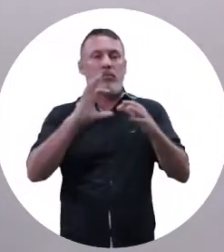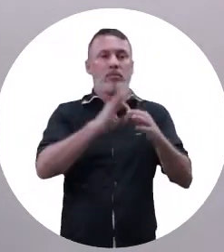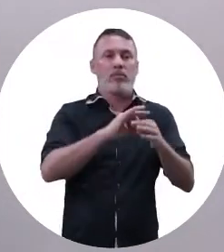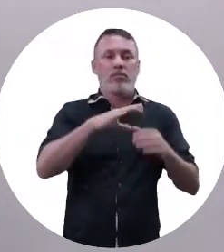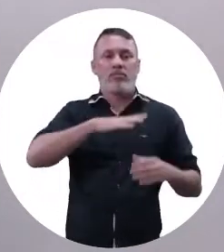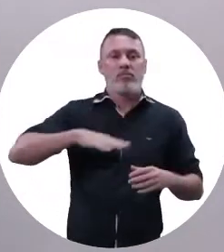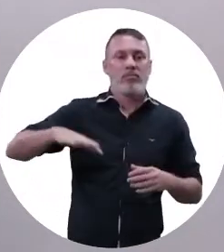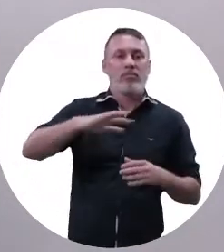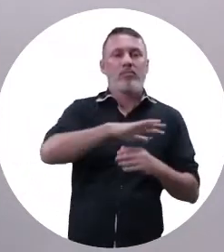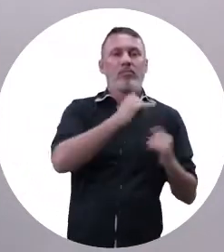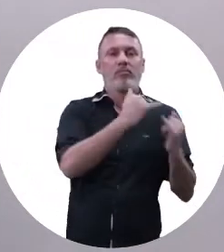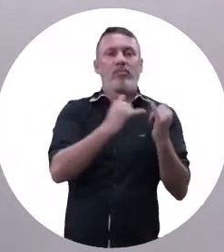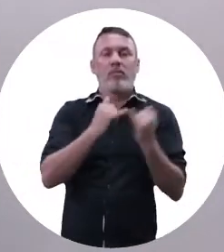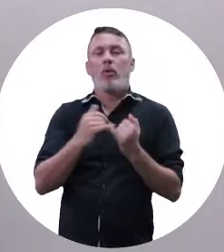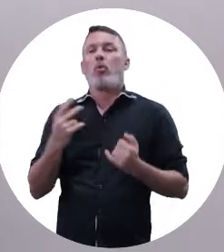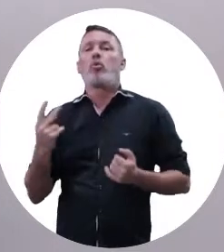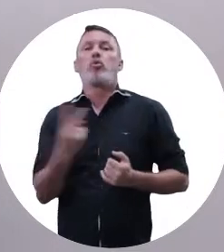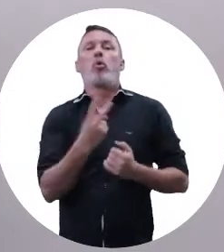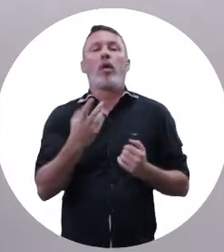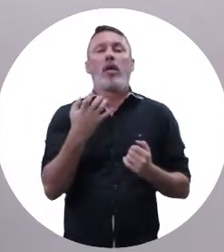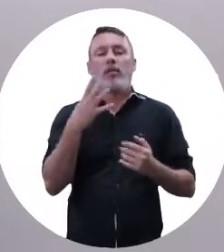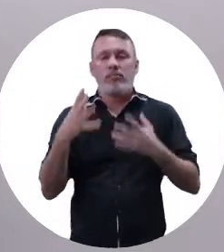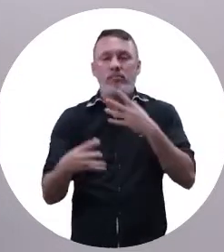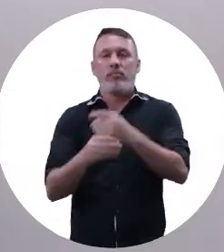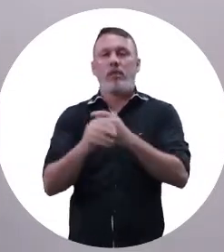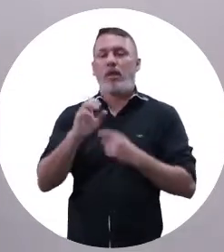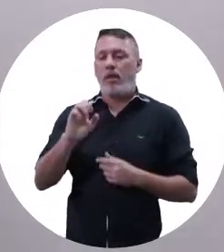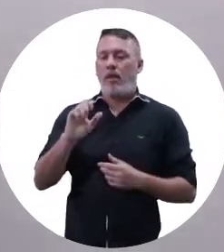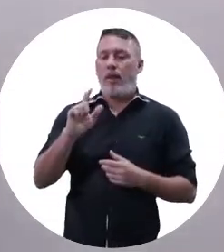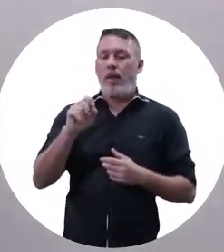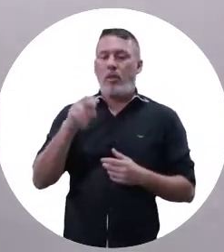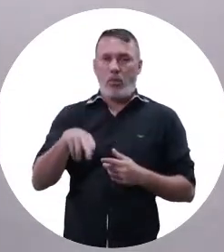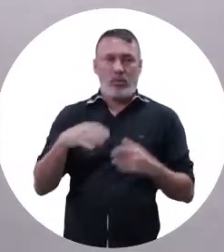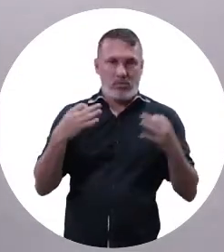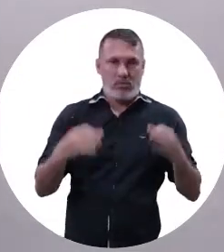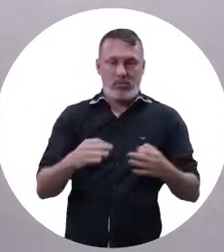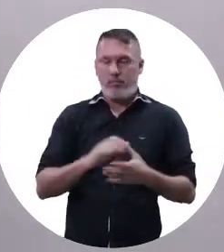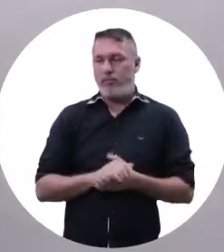compartilham elétrons entre si. Ambos querem ganhar elétrons,